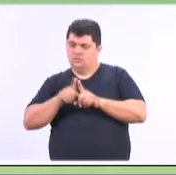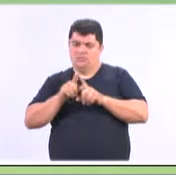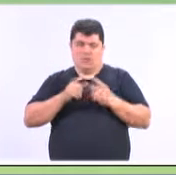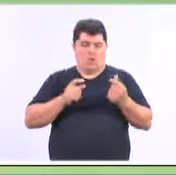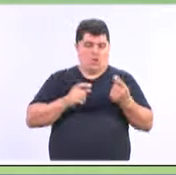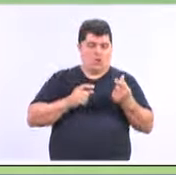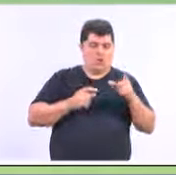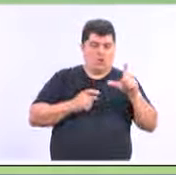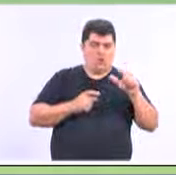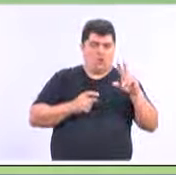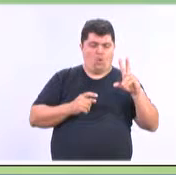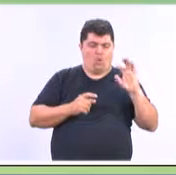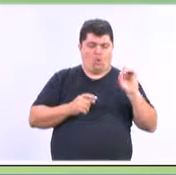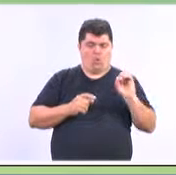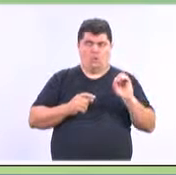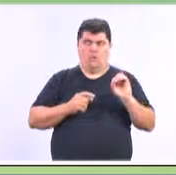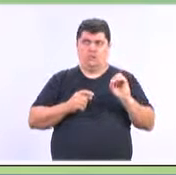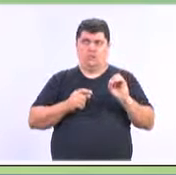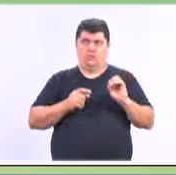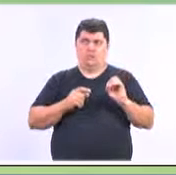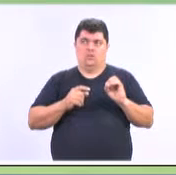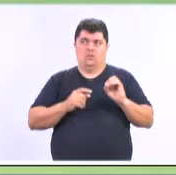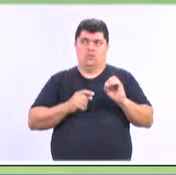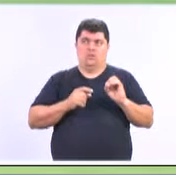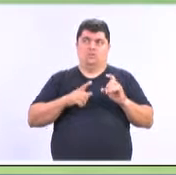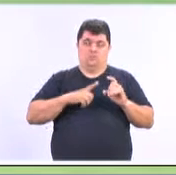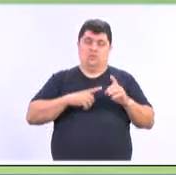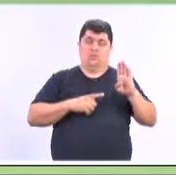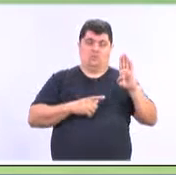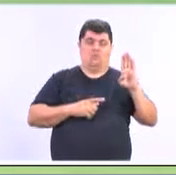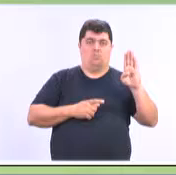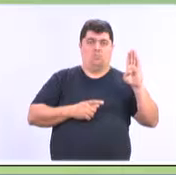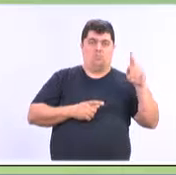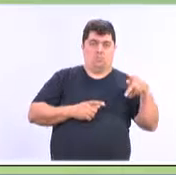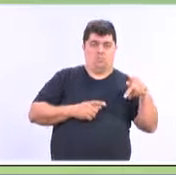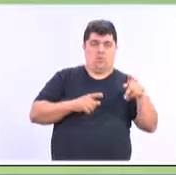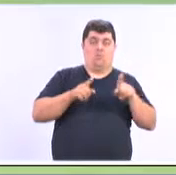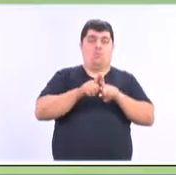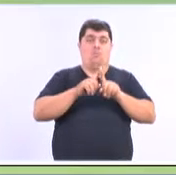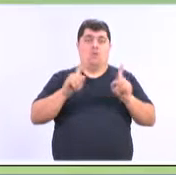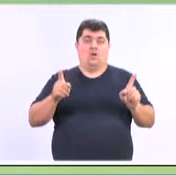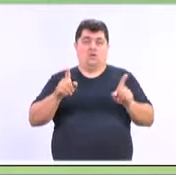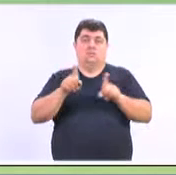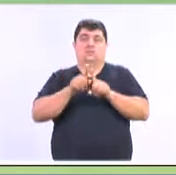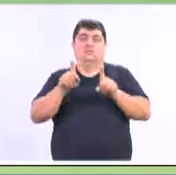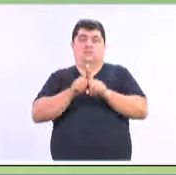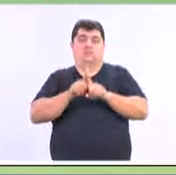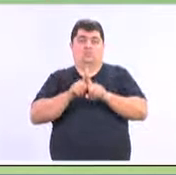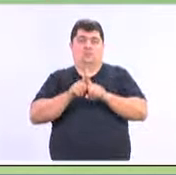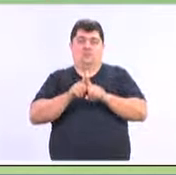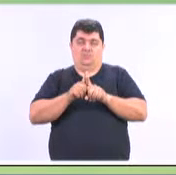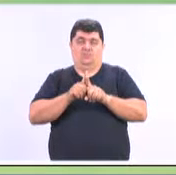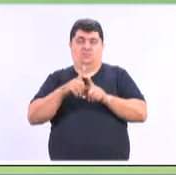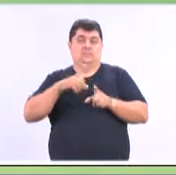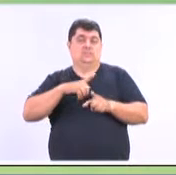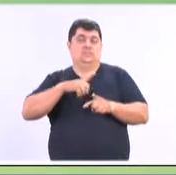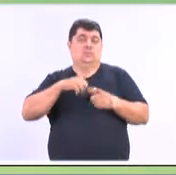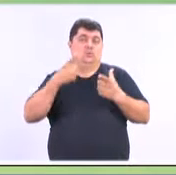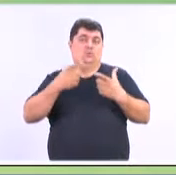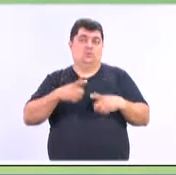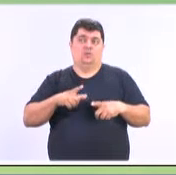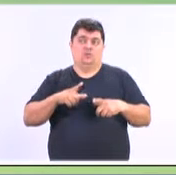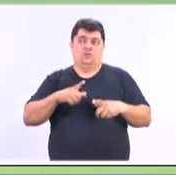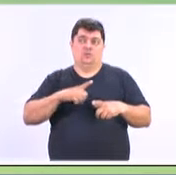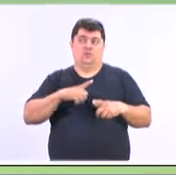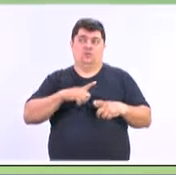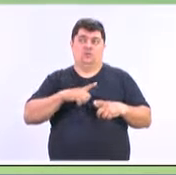parte no balanço patrimonial, é claro, né, para estabelecer alguns links, mas essencialmente isso